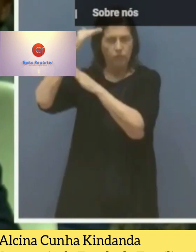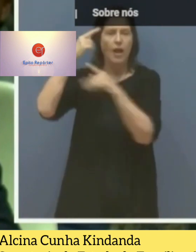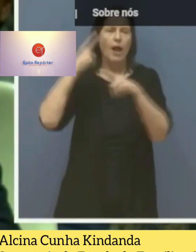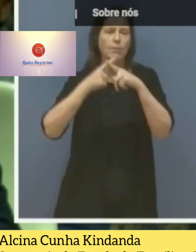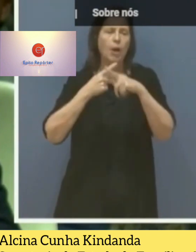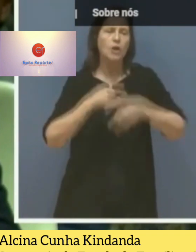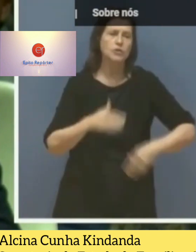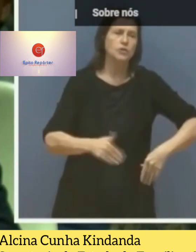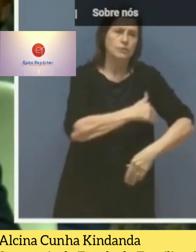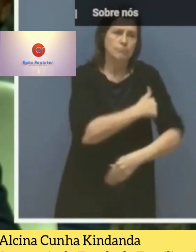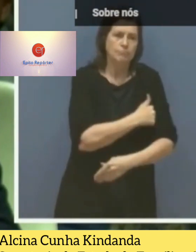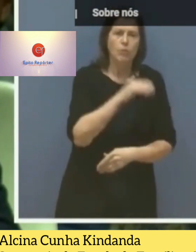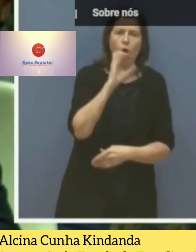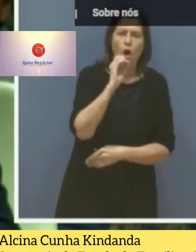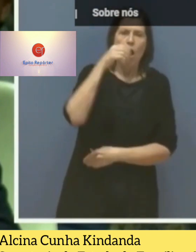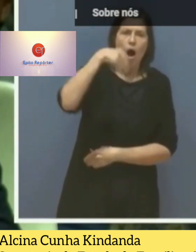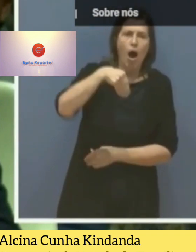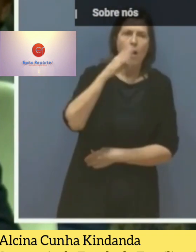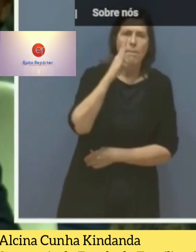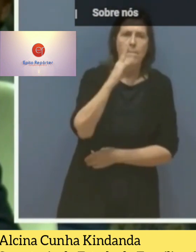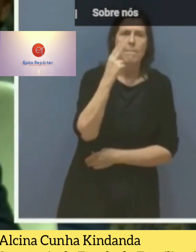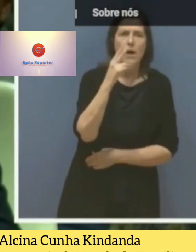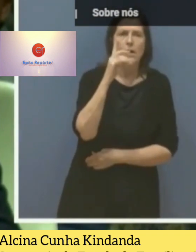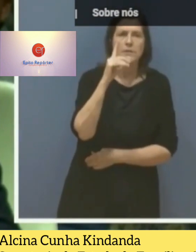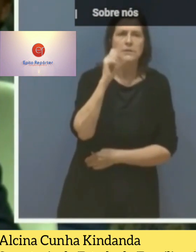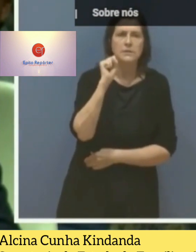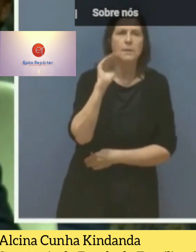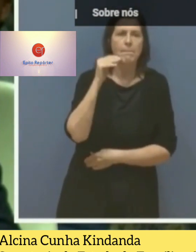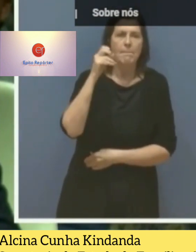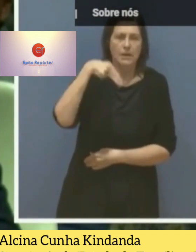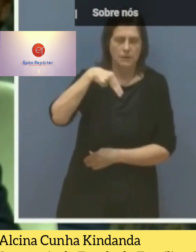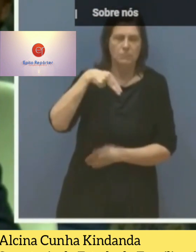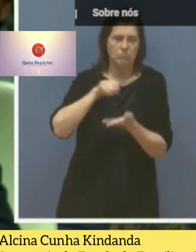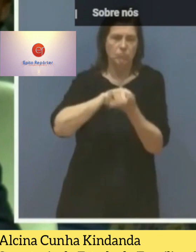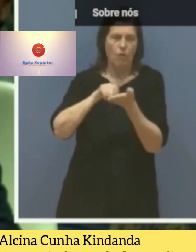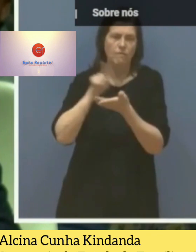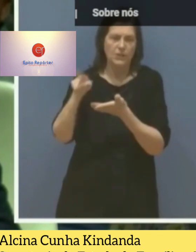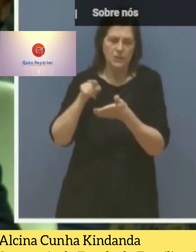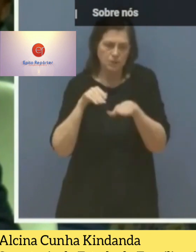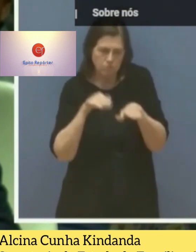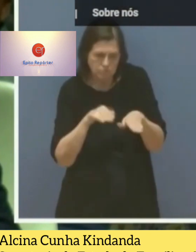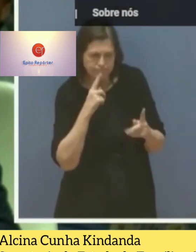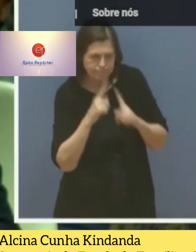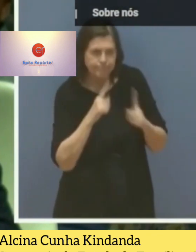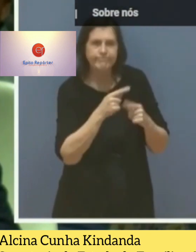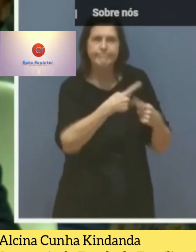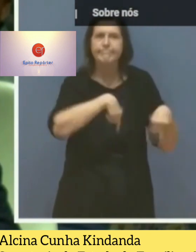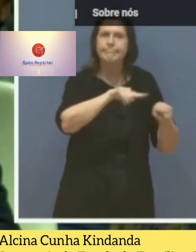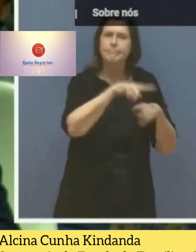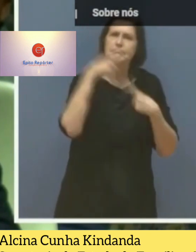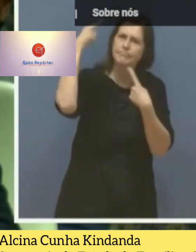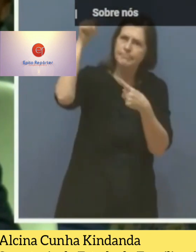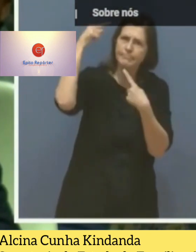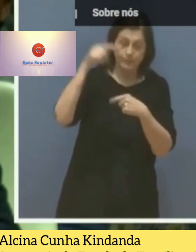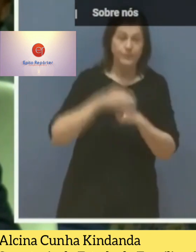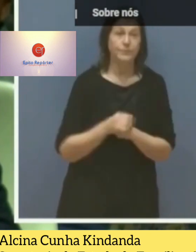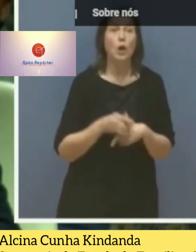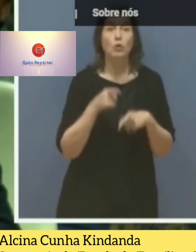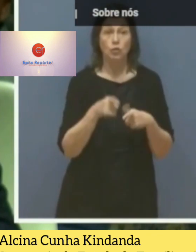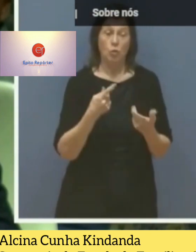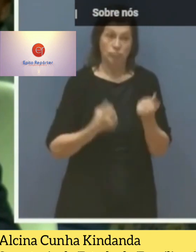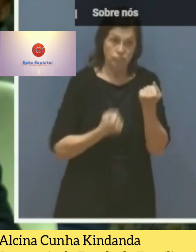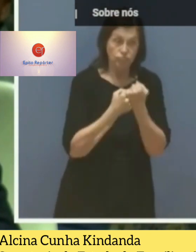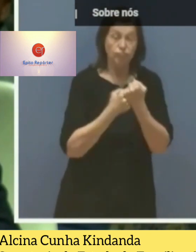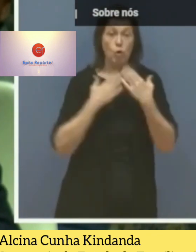apresentamos foi elaborado pela comissão intercultura para elaboração do latores nacionais dos Direitos Humanos enquanto